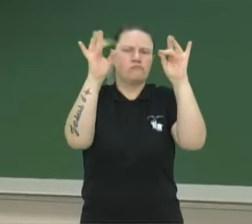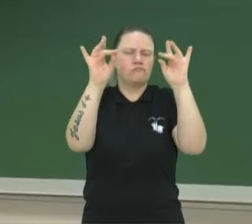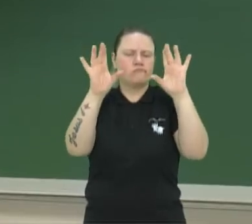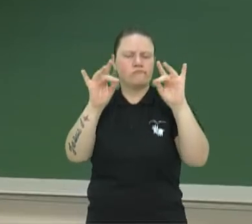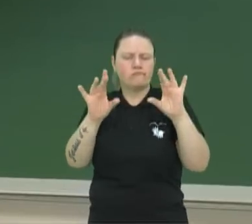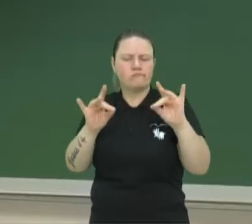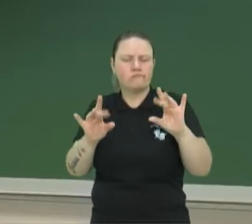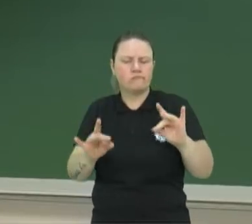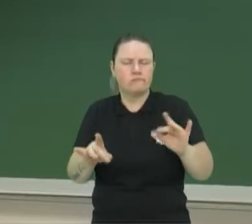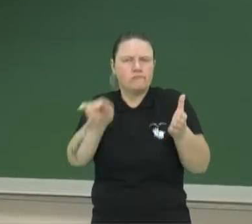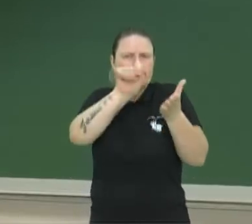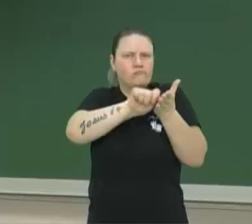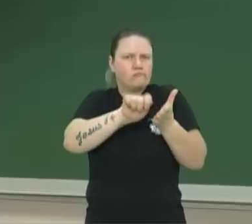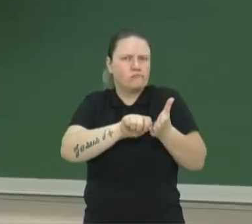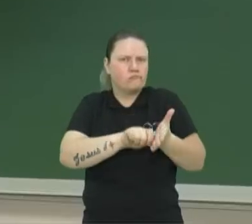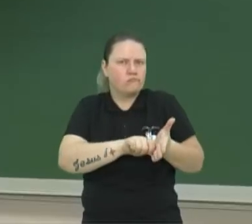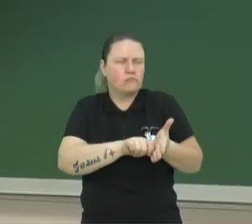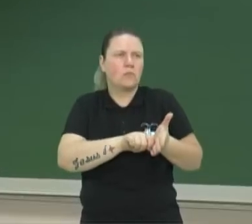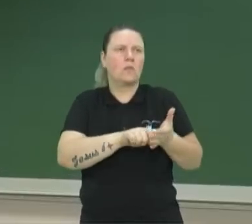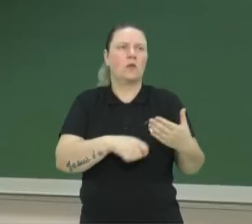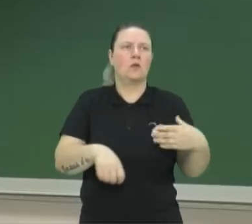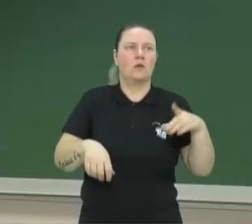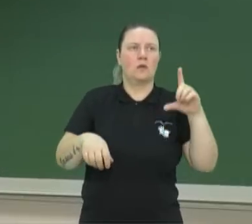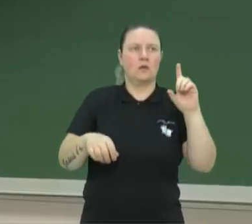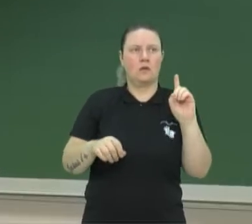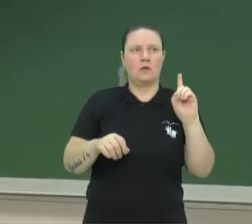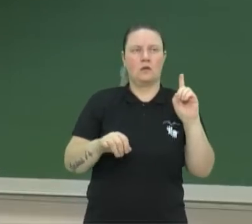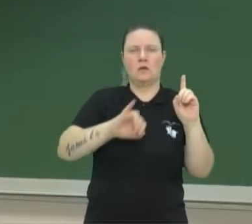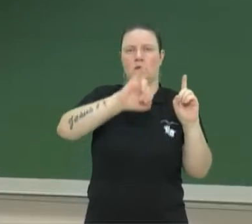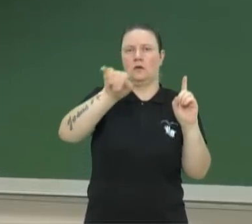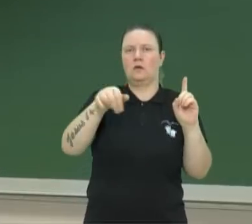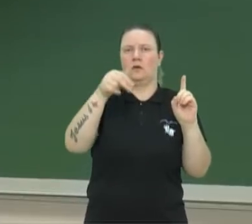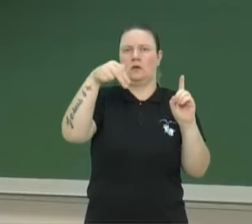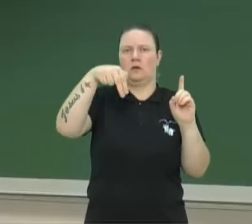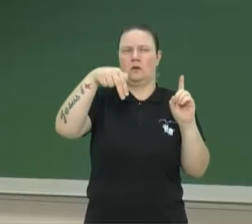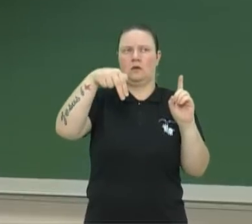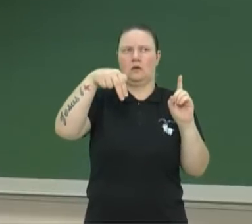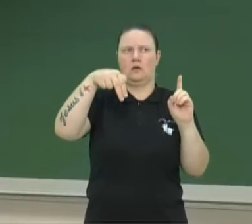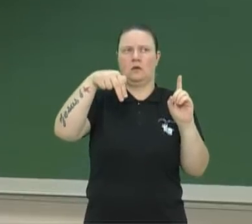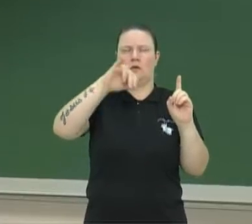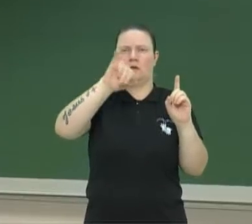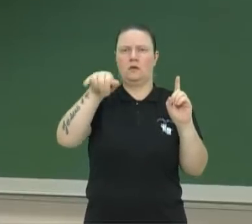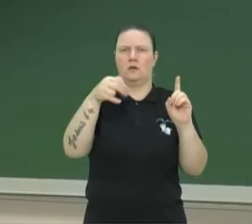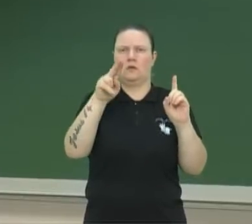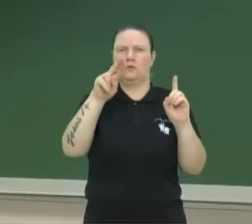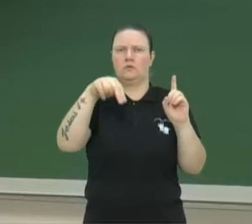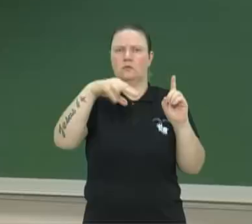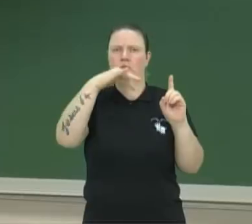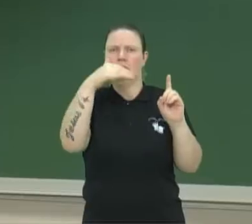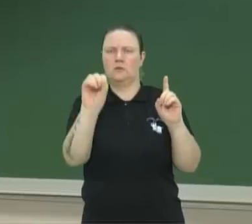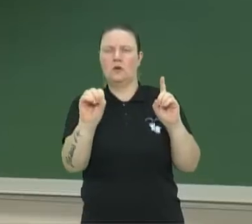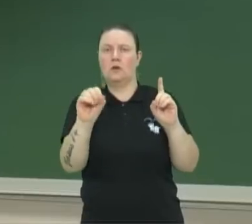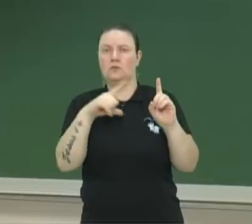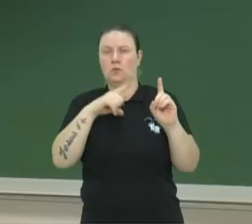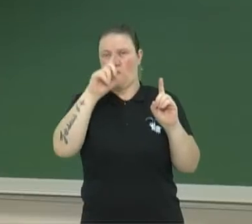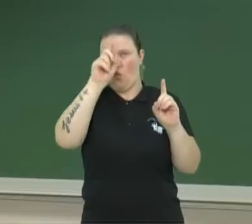algumas informações. Injunção. É uma ordem, está presente lá em receitas culinárias, manual de instrução.